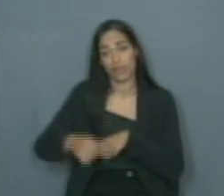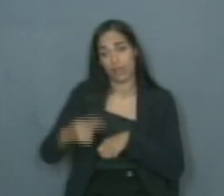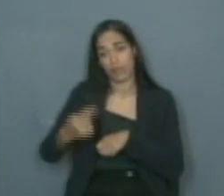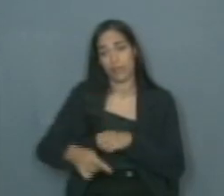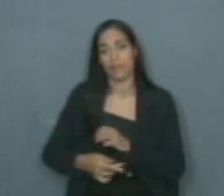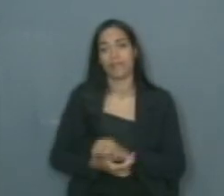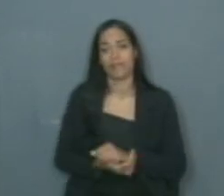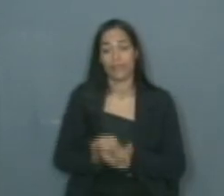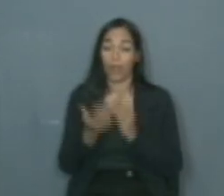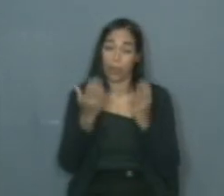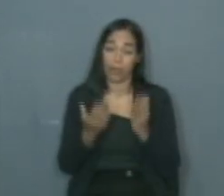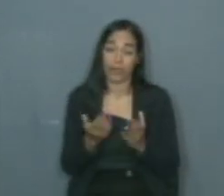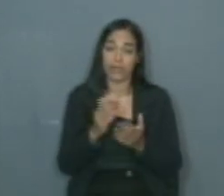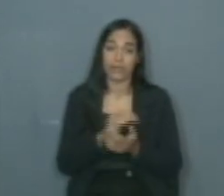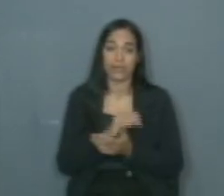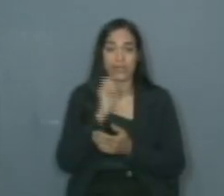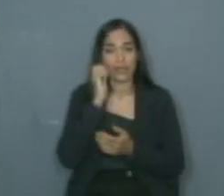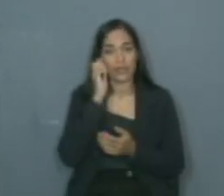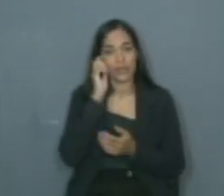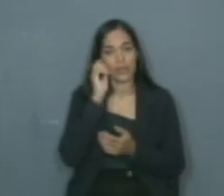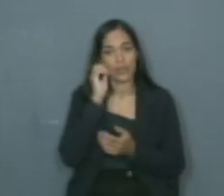Ingrid.